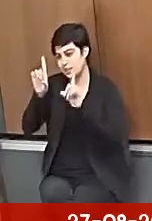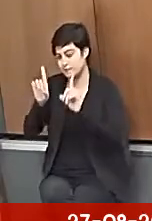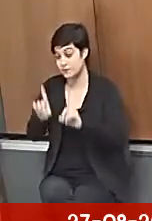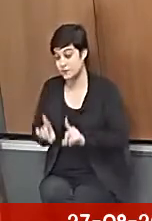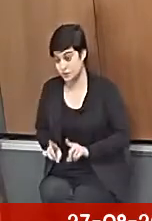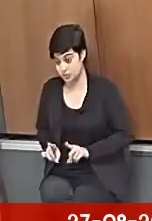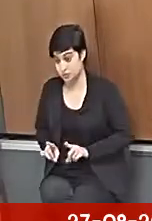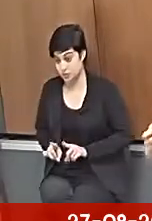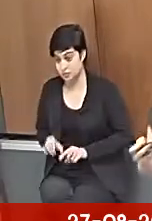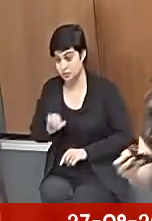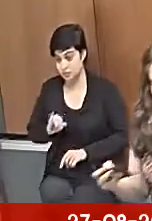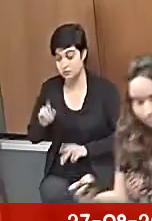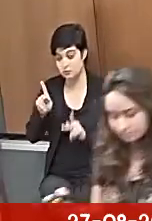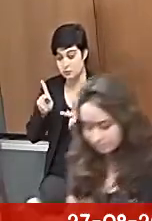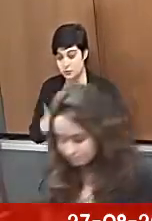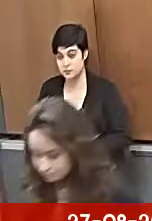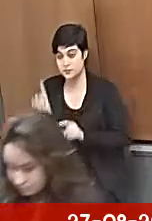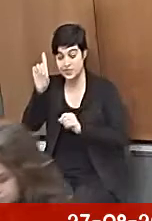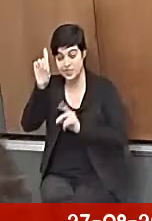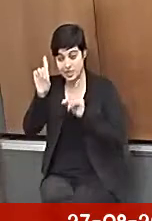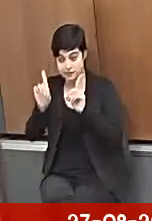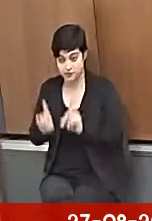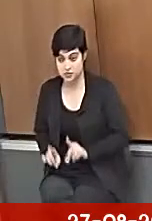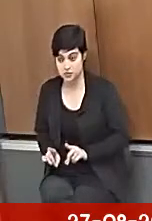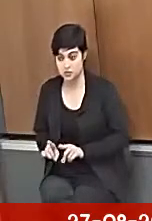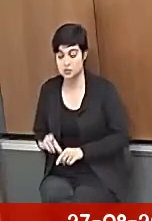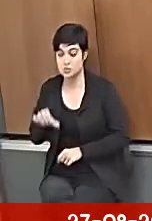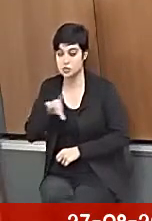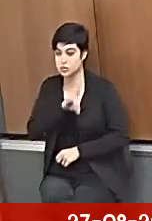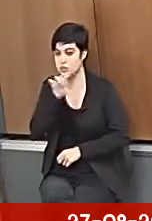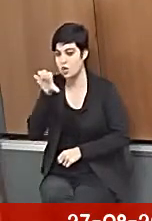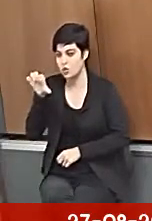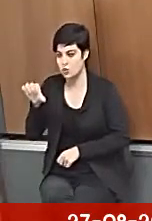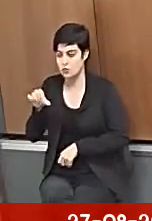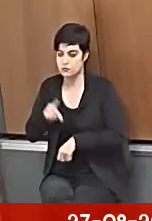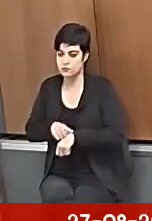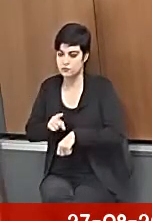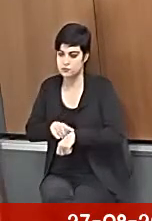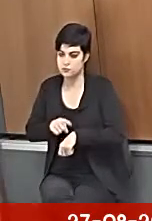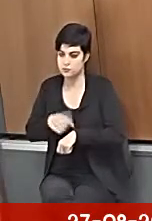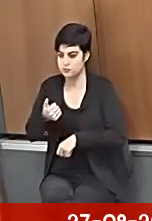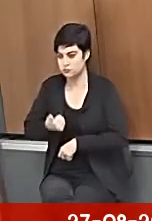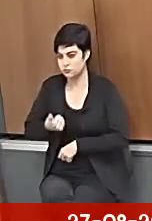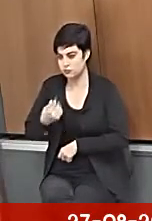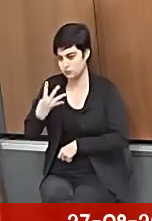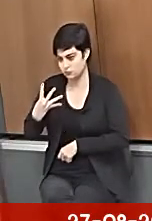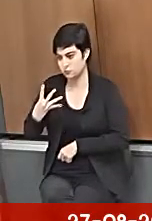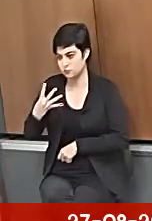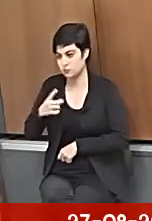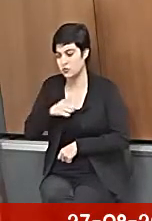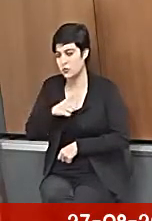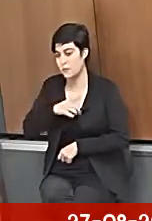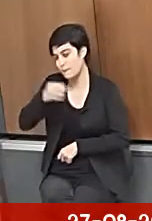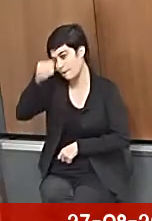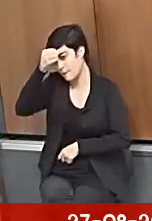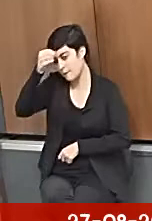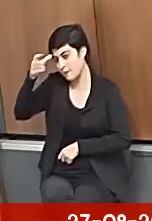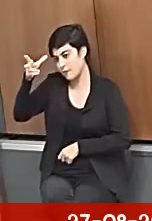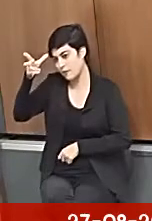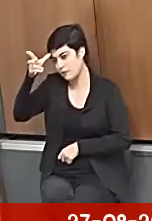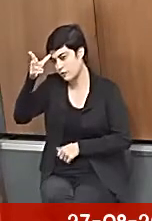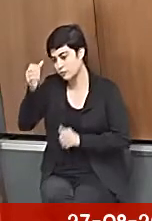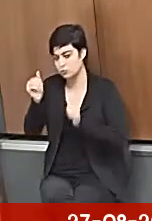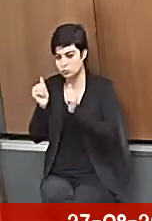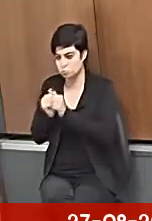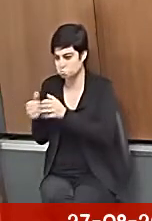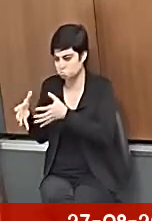vocês são deficientes que a 9 às 14 horas prefeito acha alexandre kalil junto